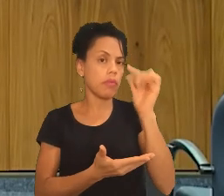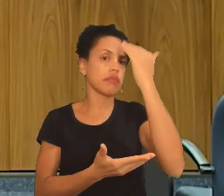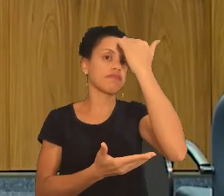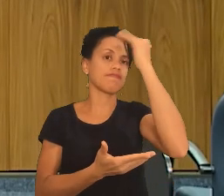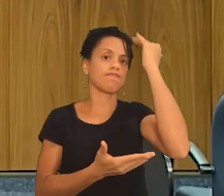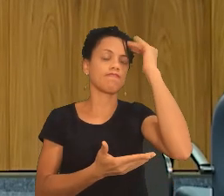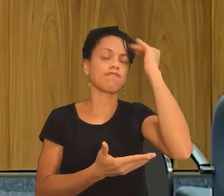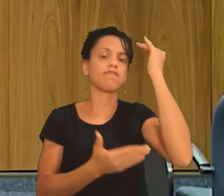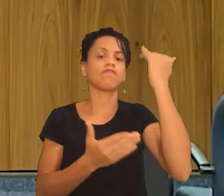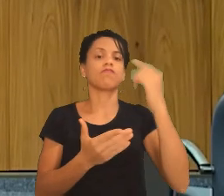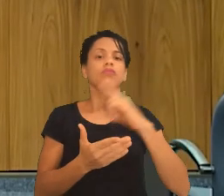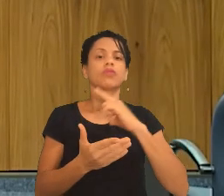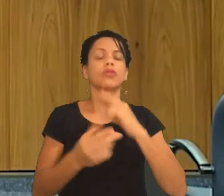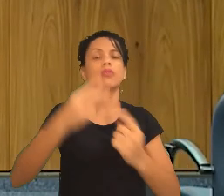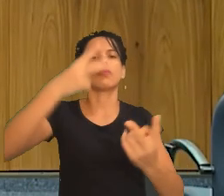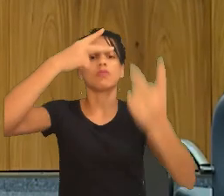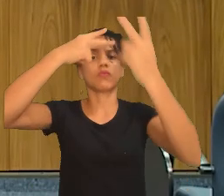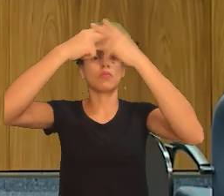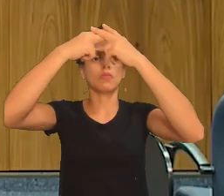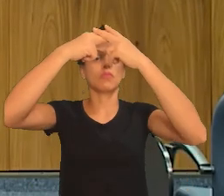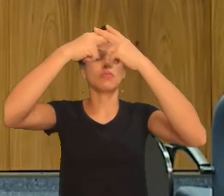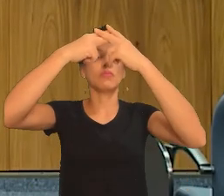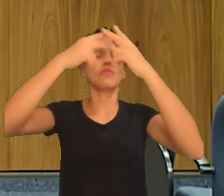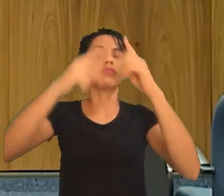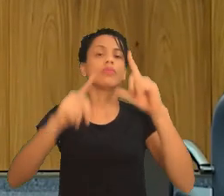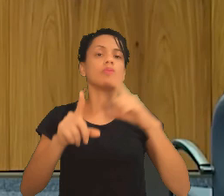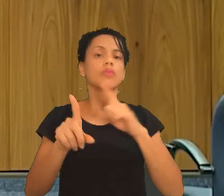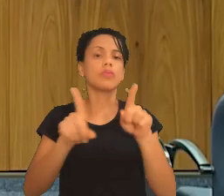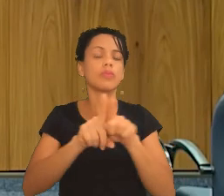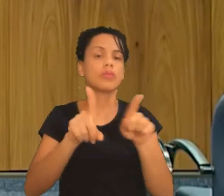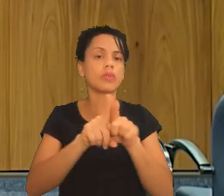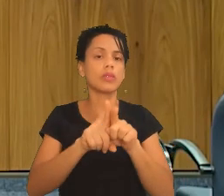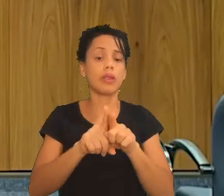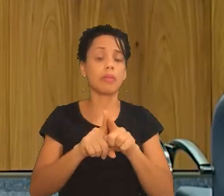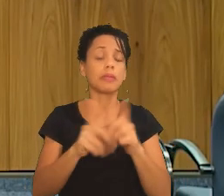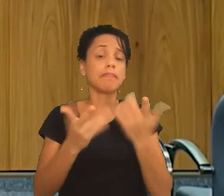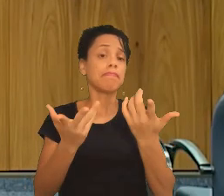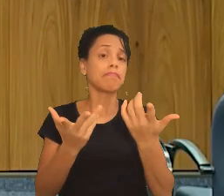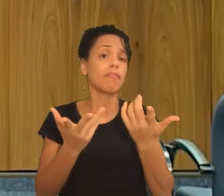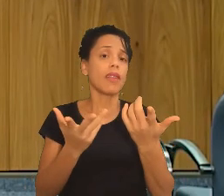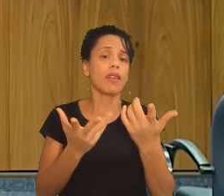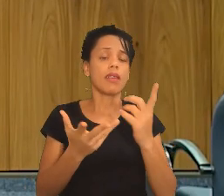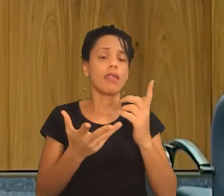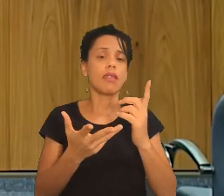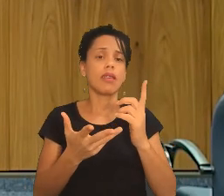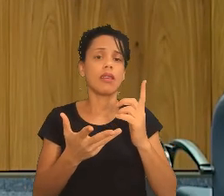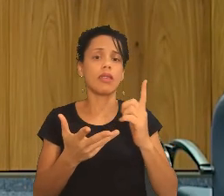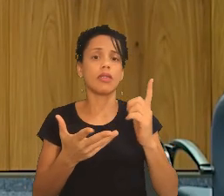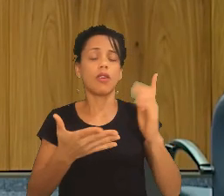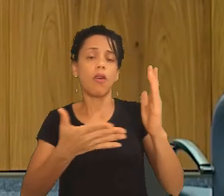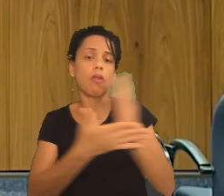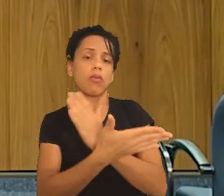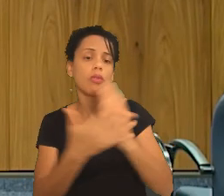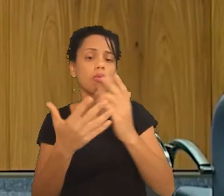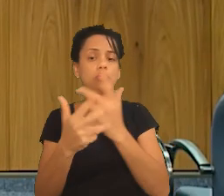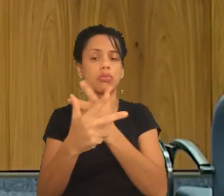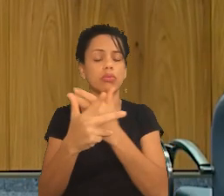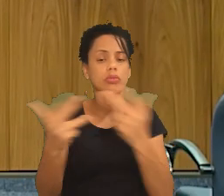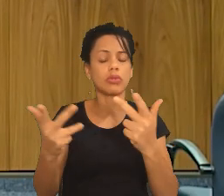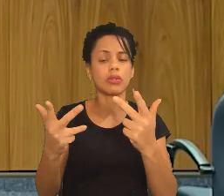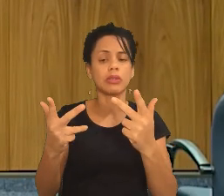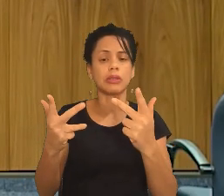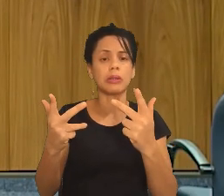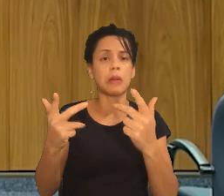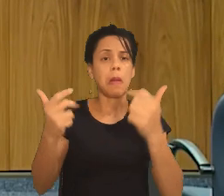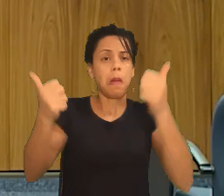traumas culturais, e o trauma cultural é justamente, né, uma situação de extrema